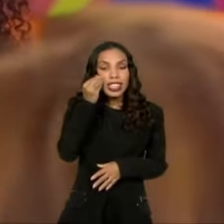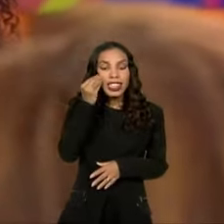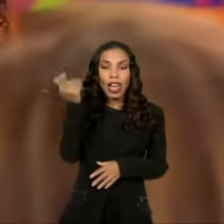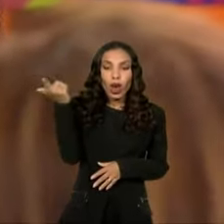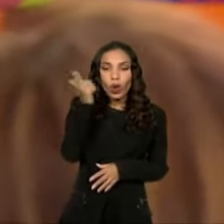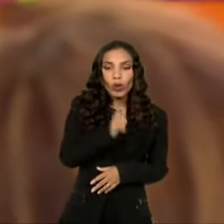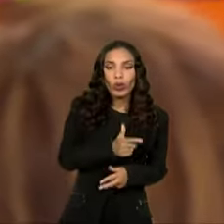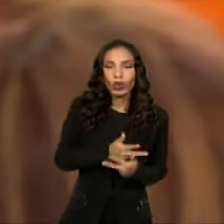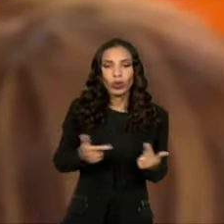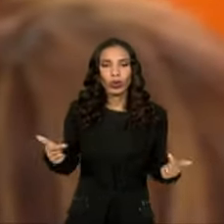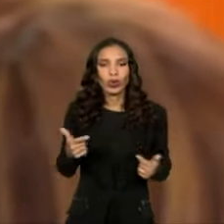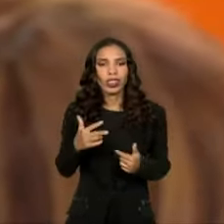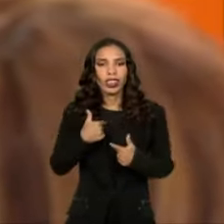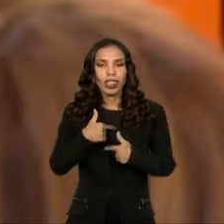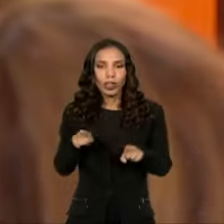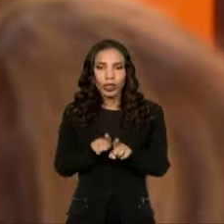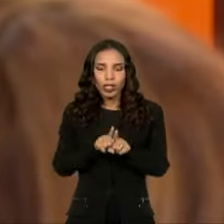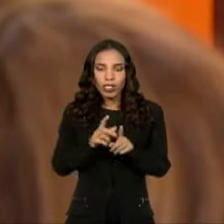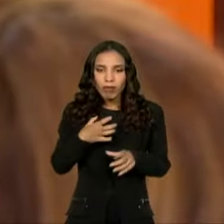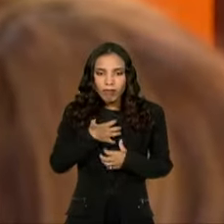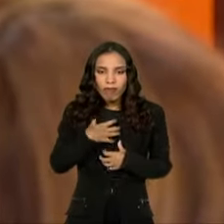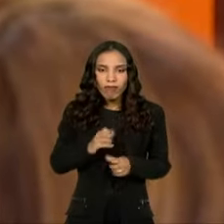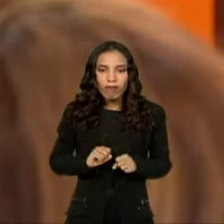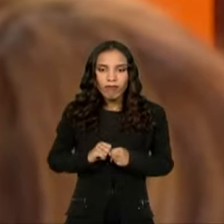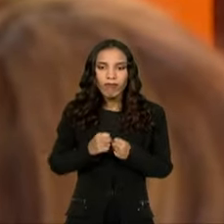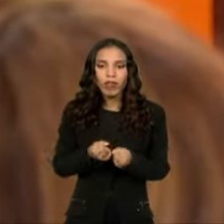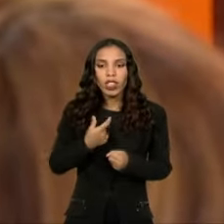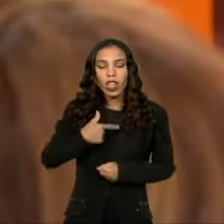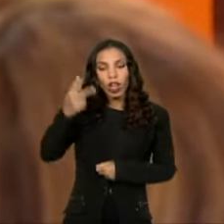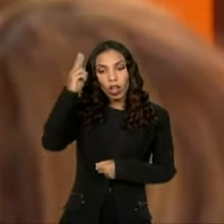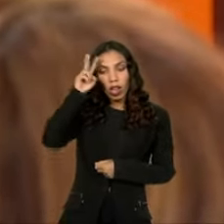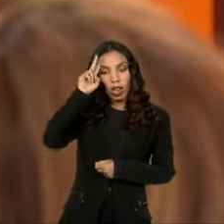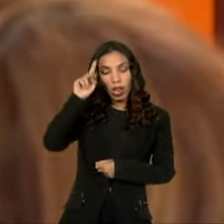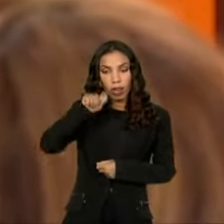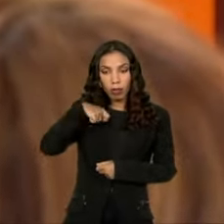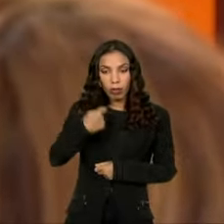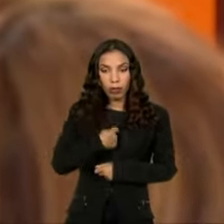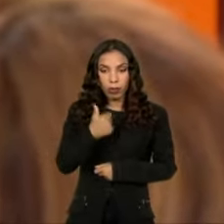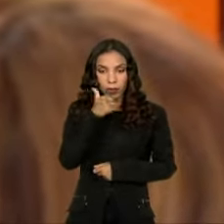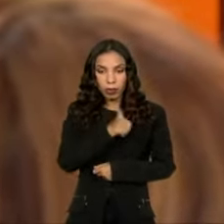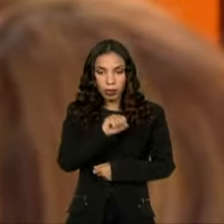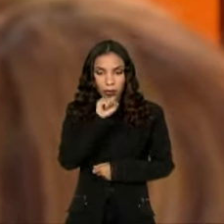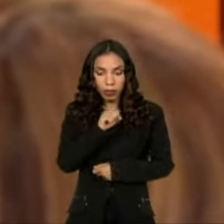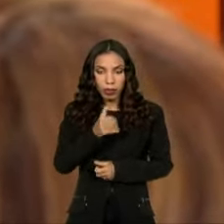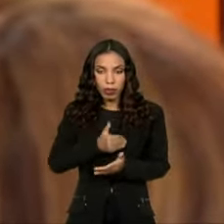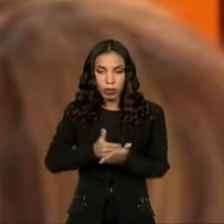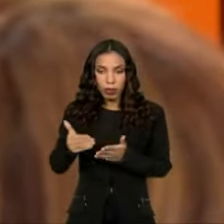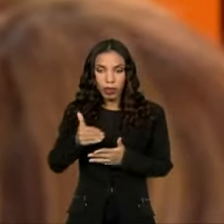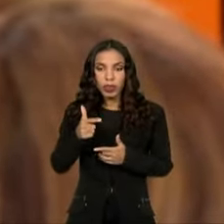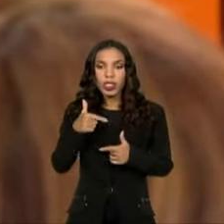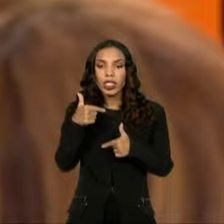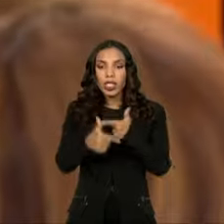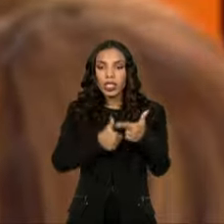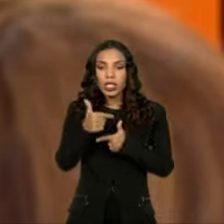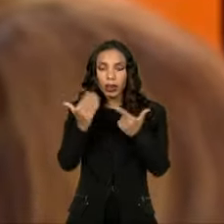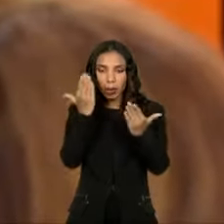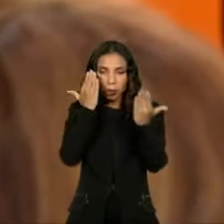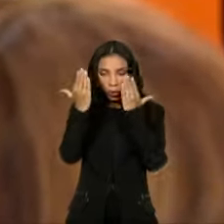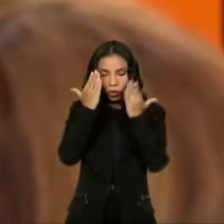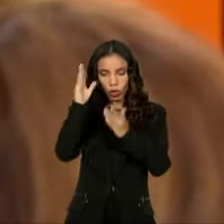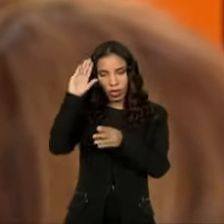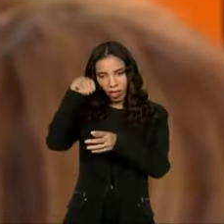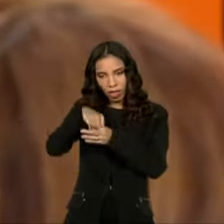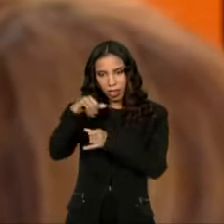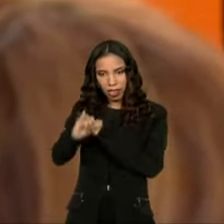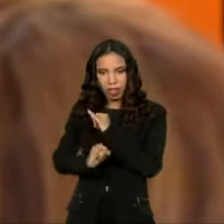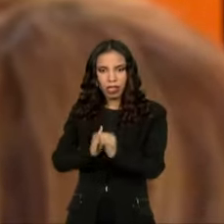me coloco também um pouco nisso, assim, né? Porque eu lembro que quando eu virei mãe, eu comecei a trabalhar com psicologia na internet. Eu falei assim, eu preciso